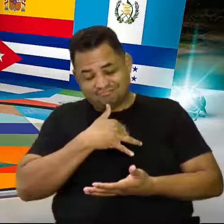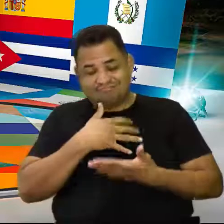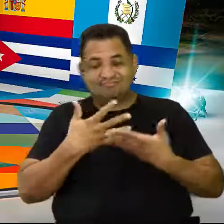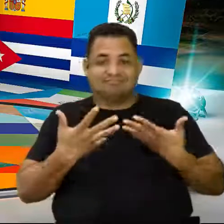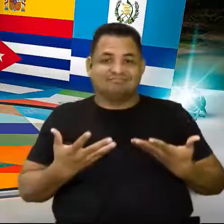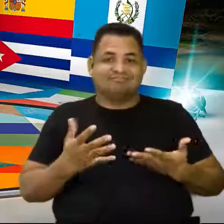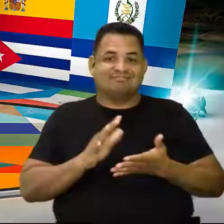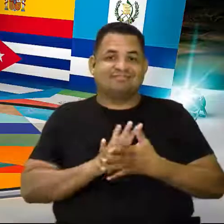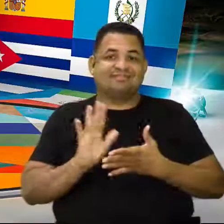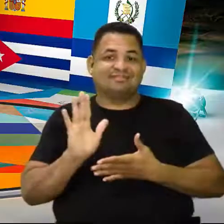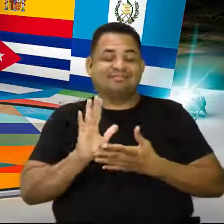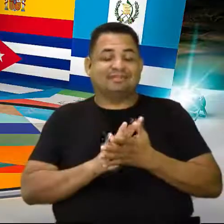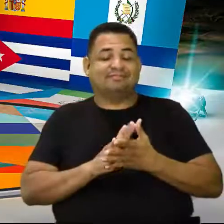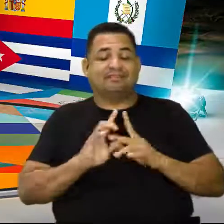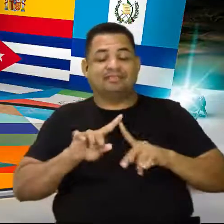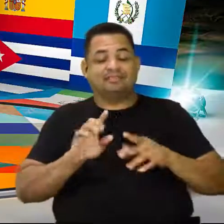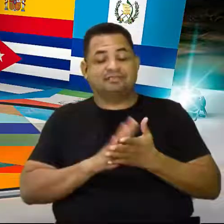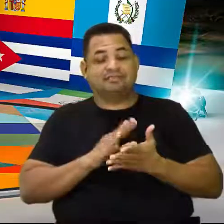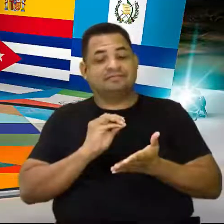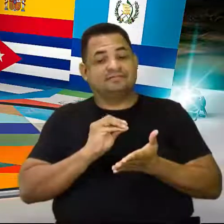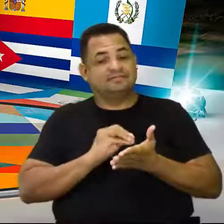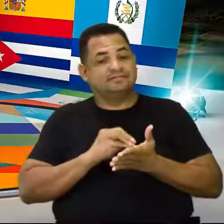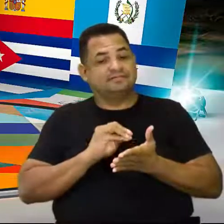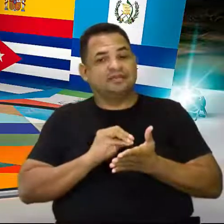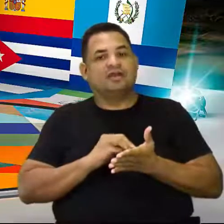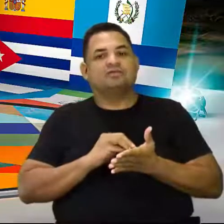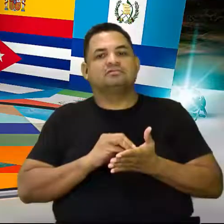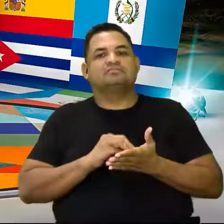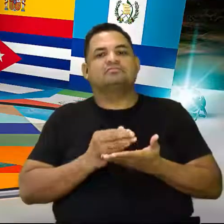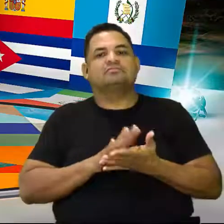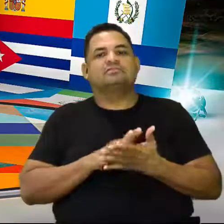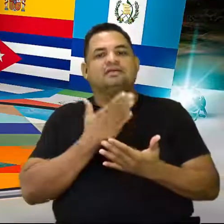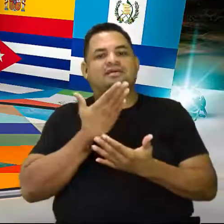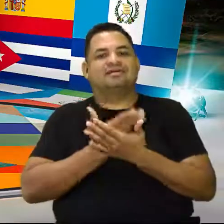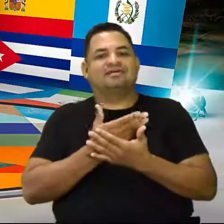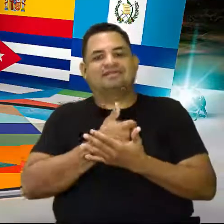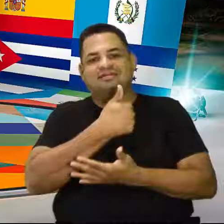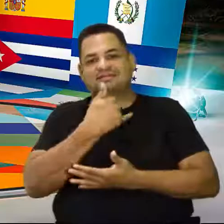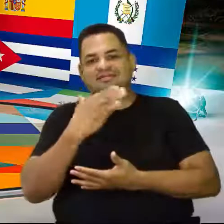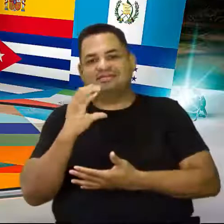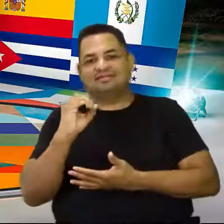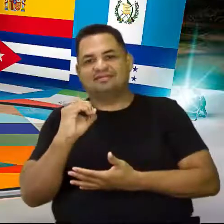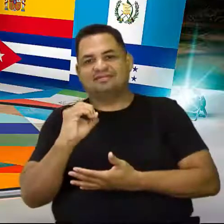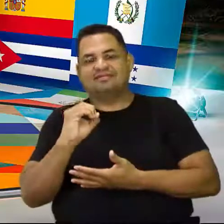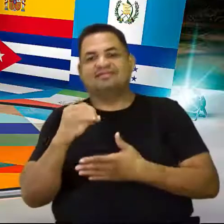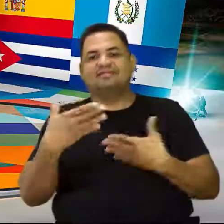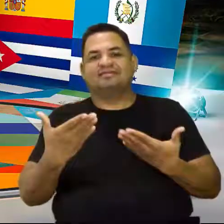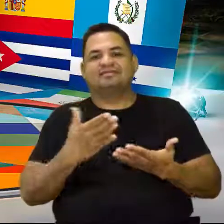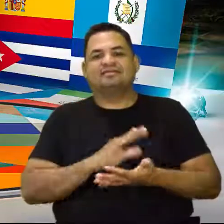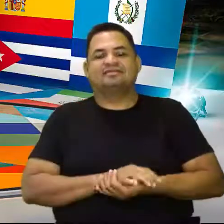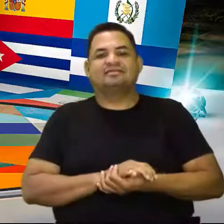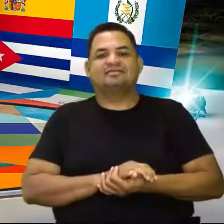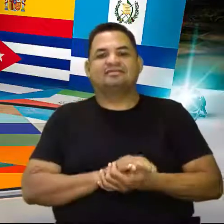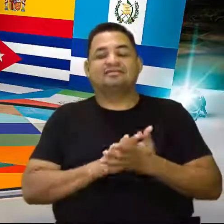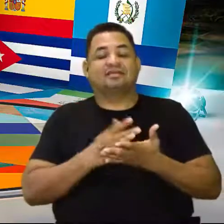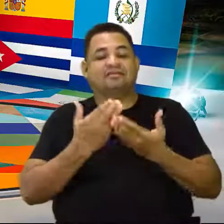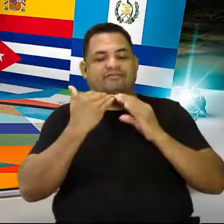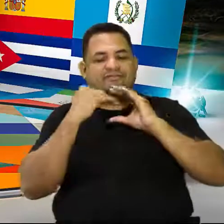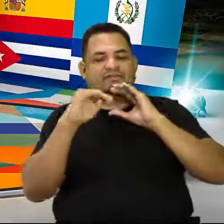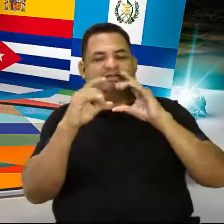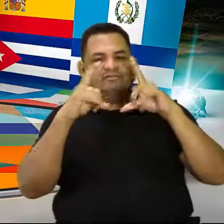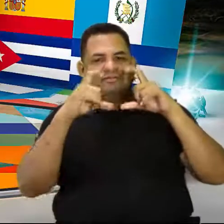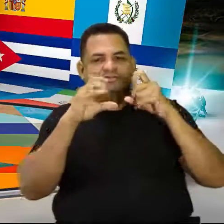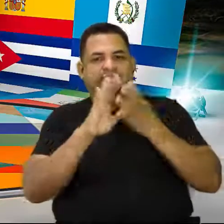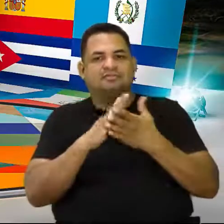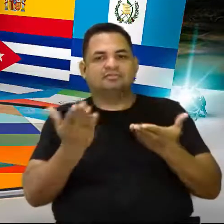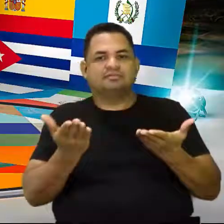dizer tchau, mas ainda faltam algumas aulas. Só 10. Fotos que eles vão mandar pra gente, porque a partir da próxima